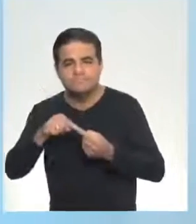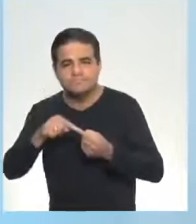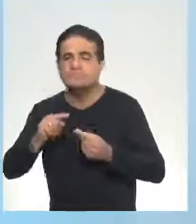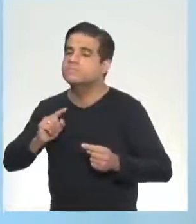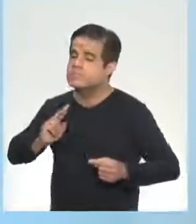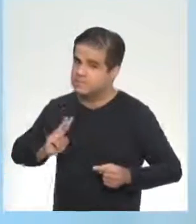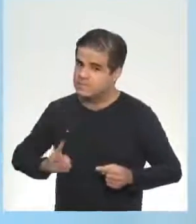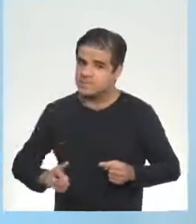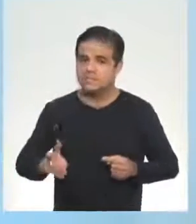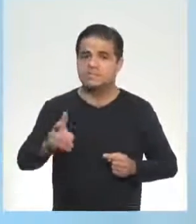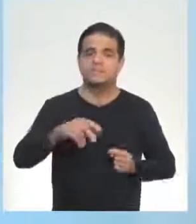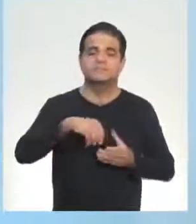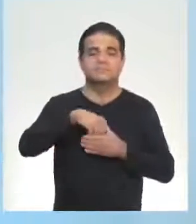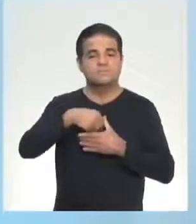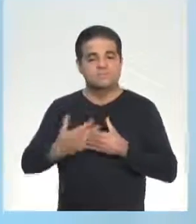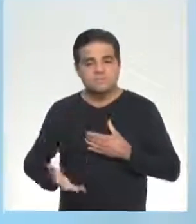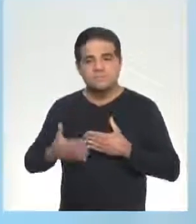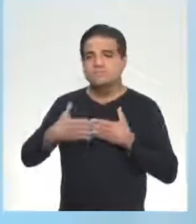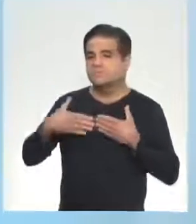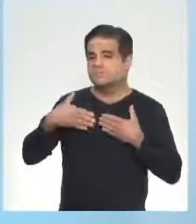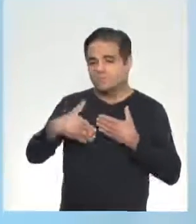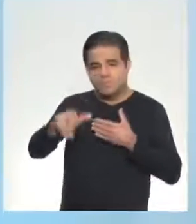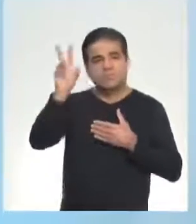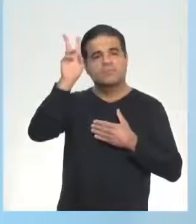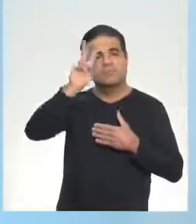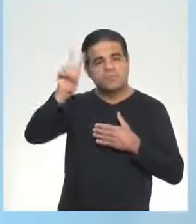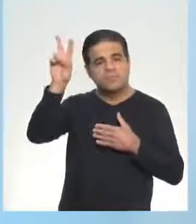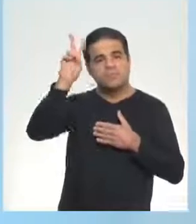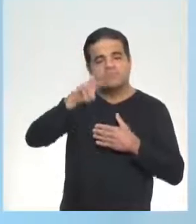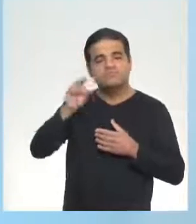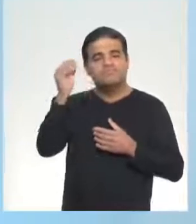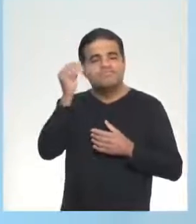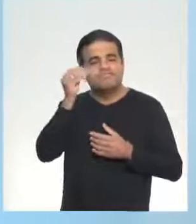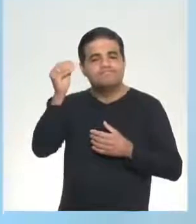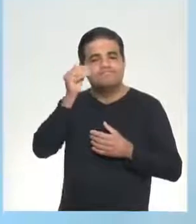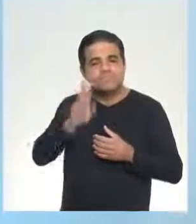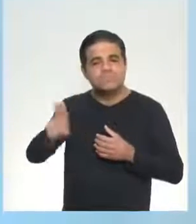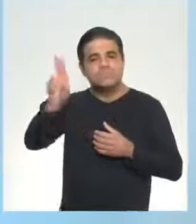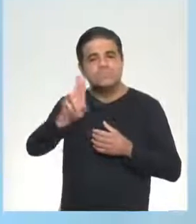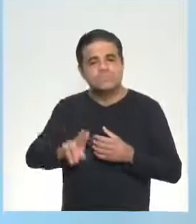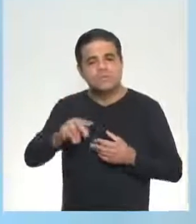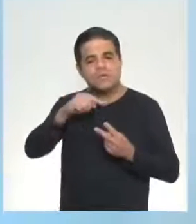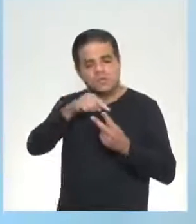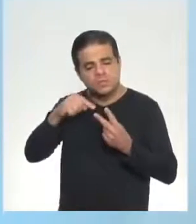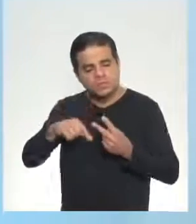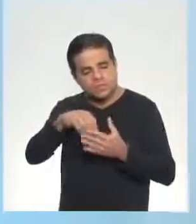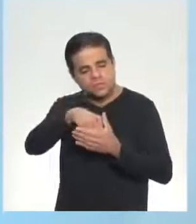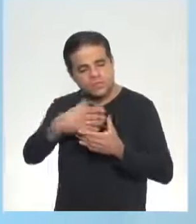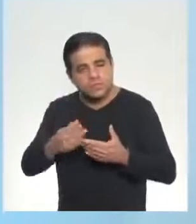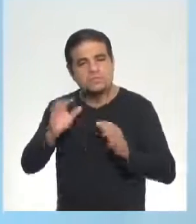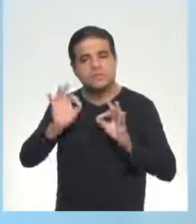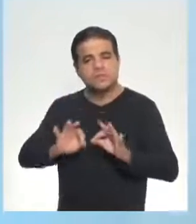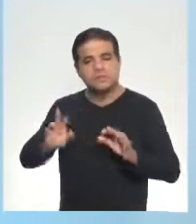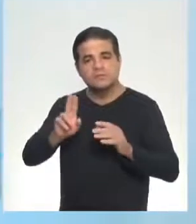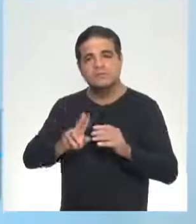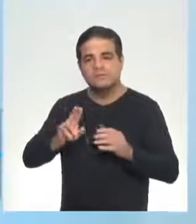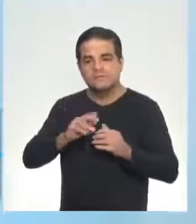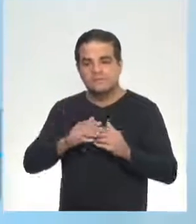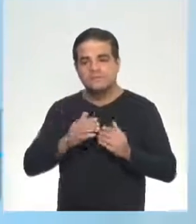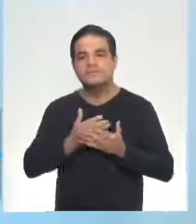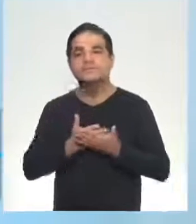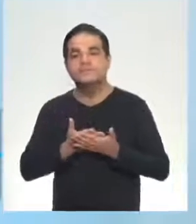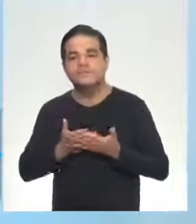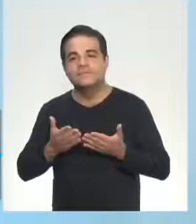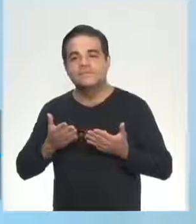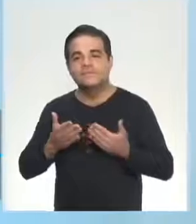sempre argumentar. Lembrando, né, tentando aí utilizar pelo menos 2 argumentos, ok? Nas cartas que